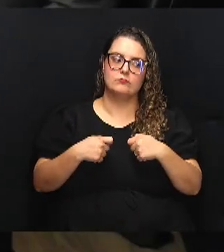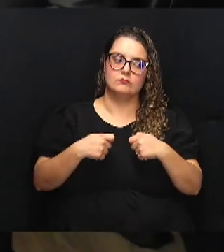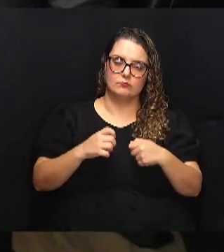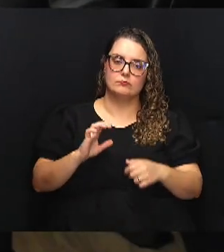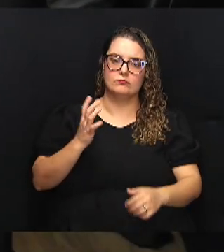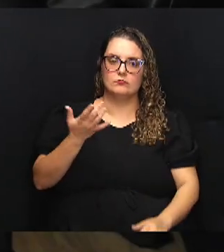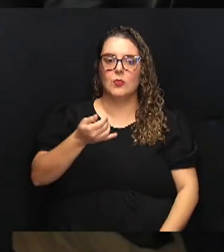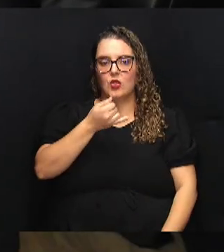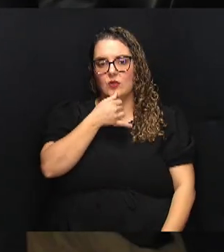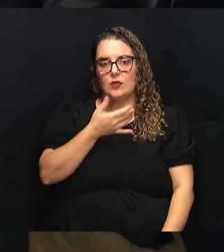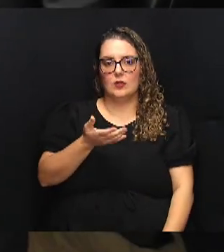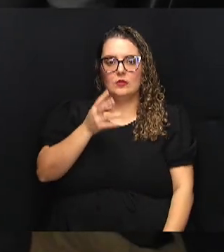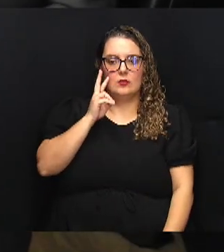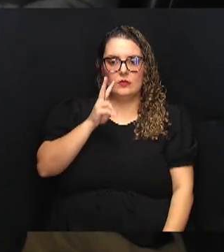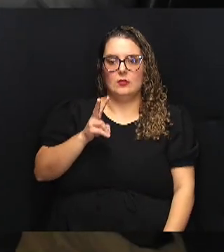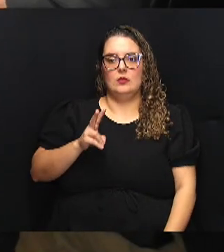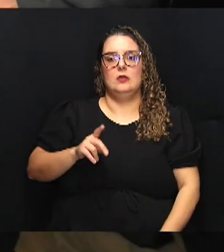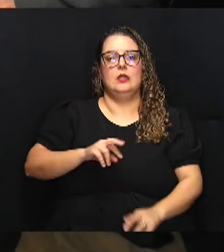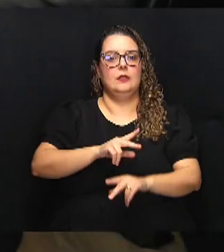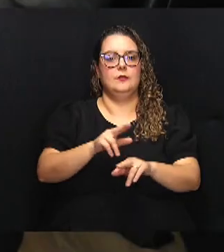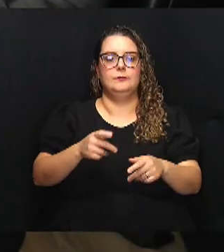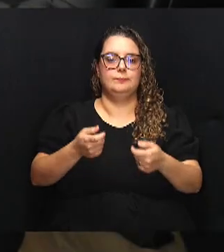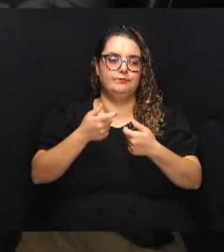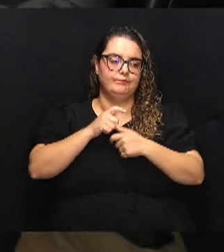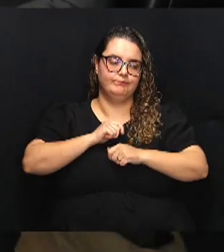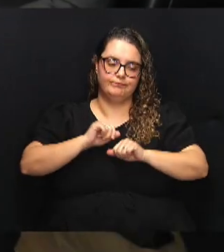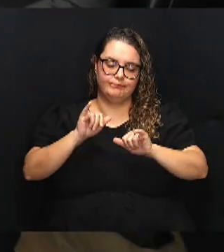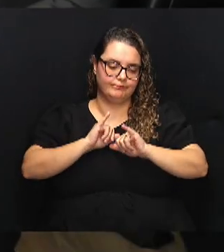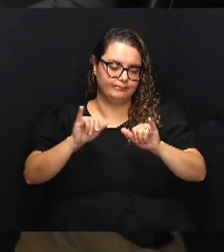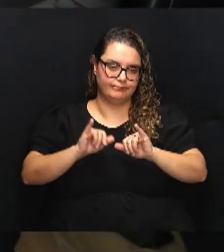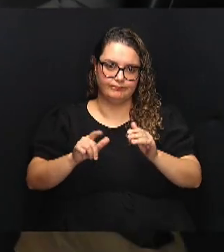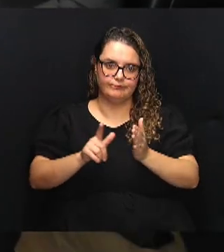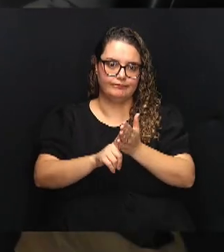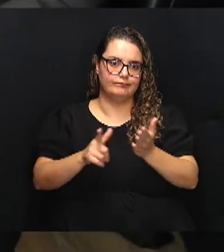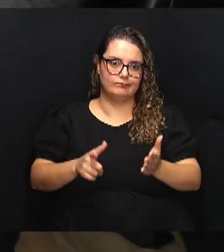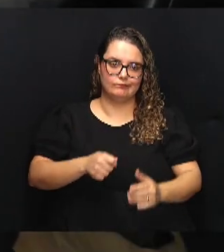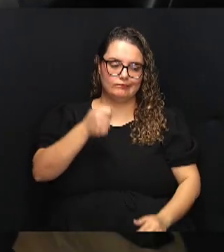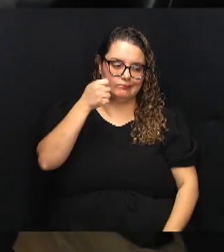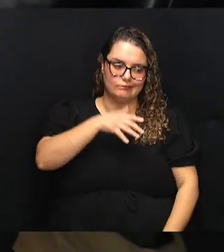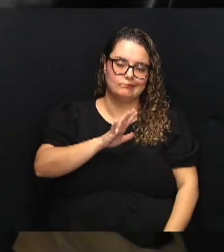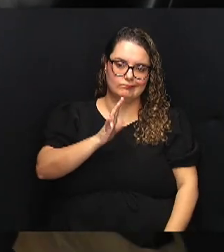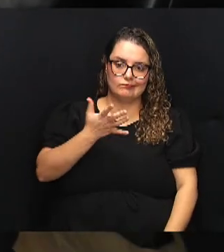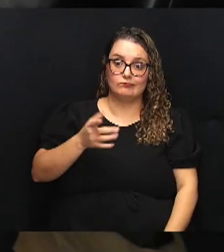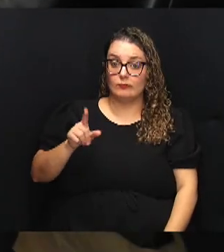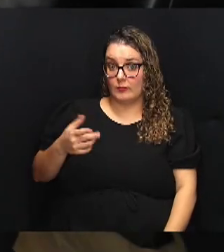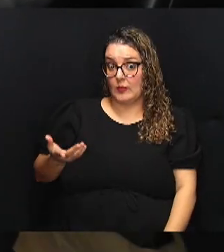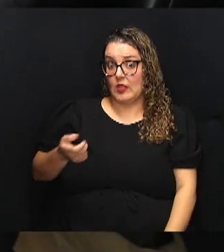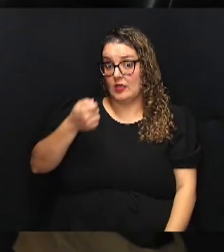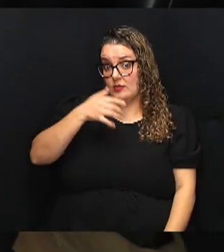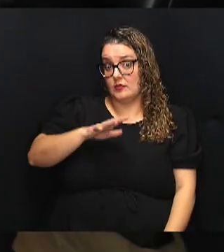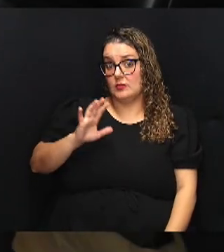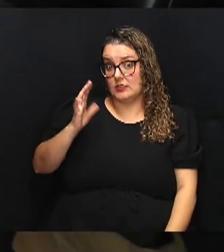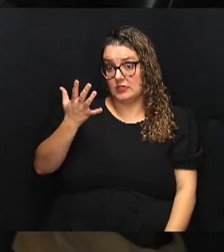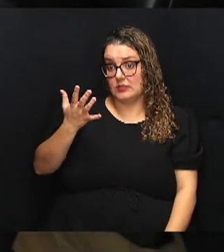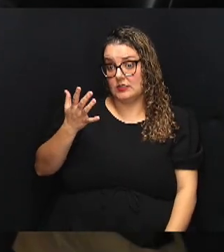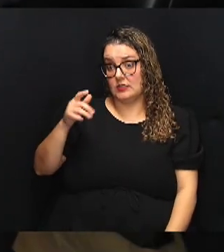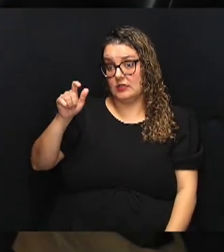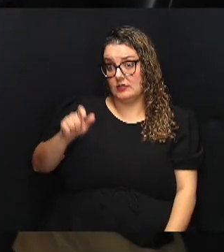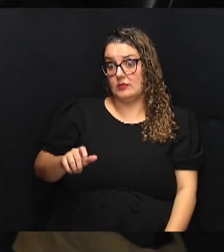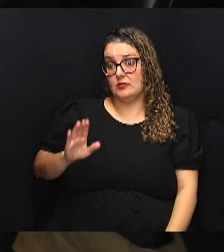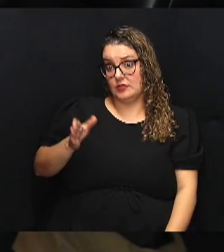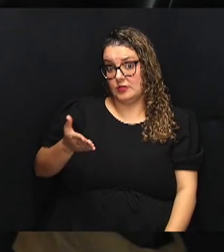acontecer. Infelizmente a gente vê um monte de reportagem por aí de abusos sendo cometidos. Então se o abuso é cometido, essa pessoa já